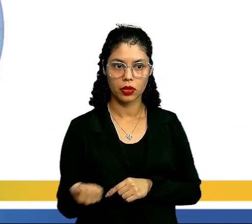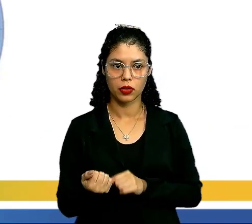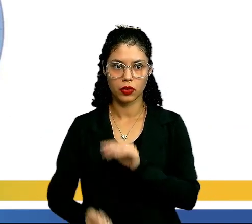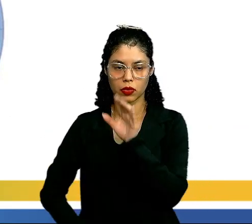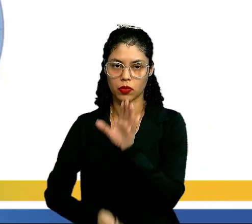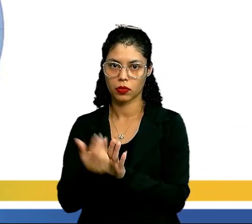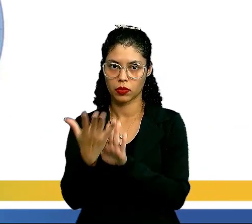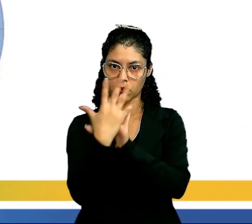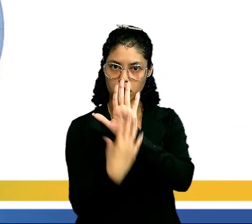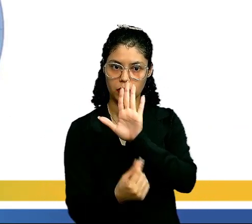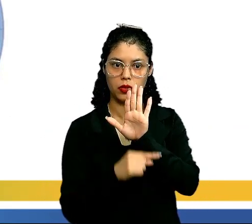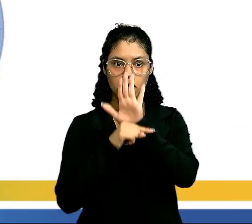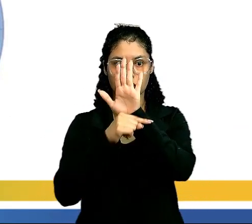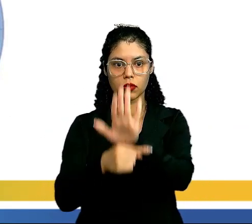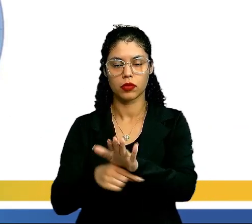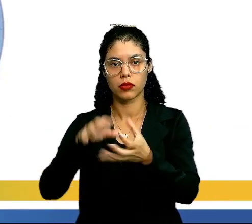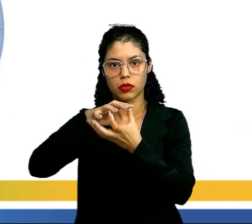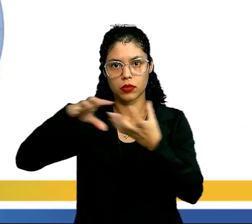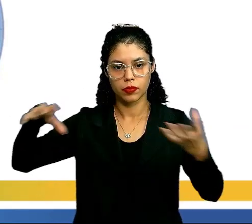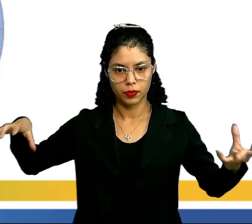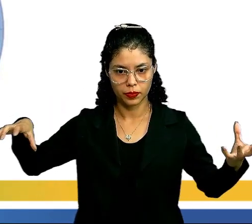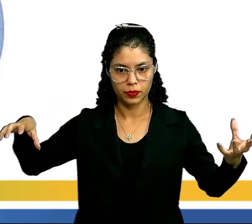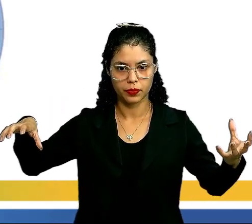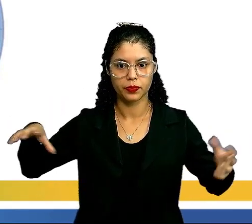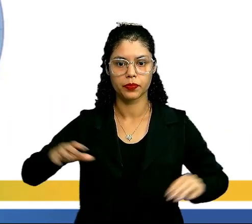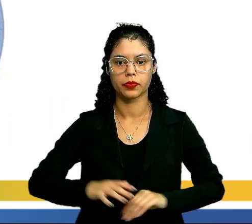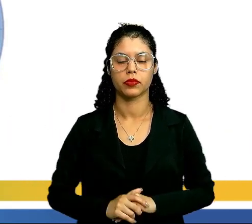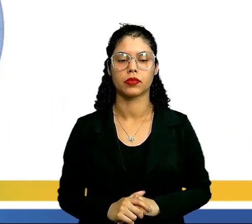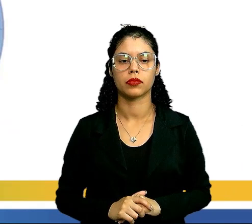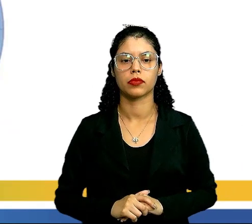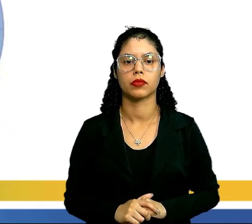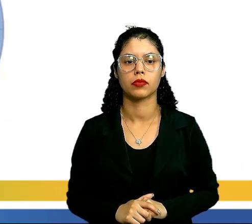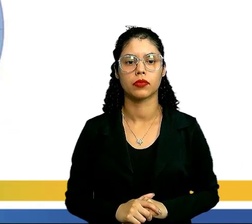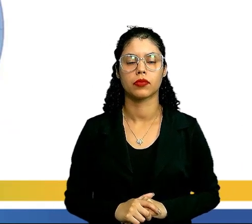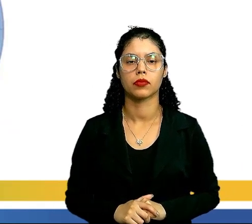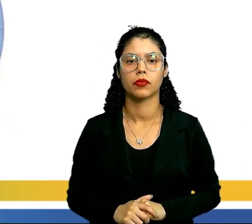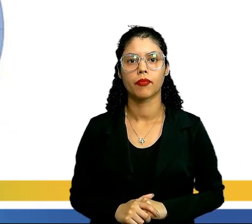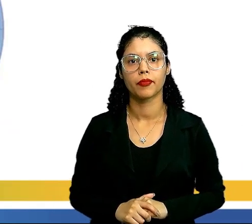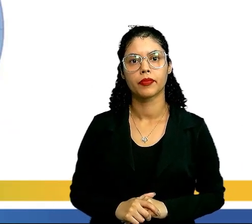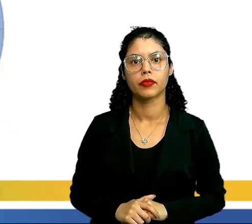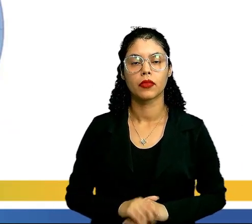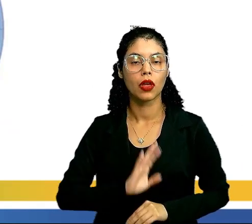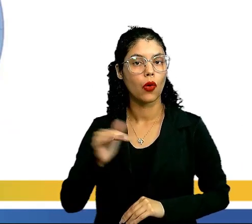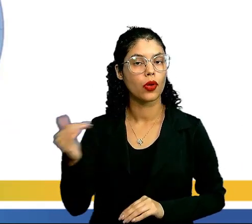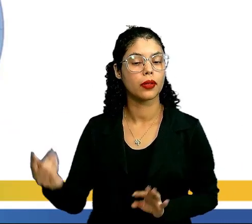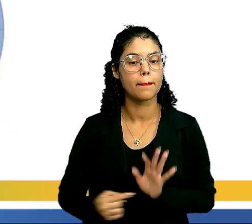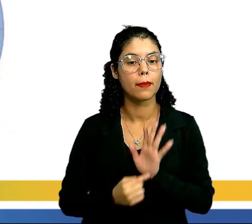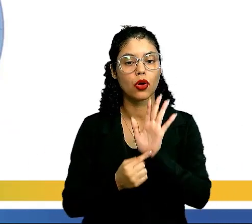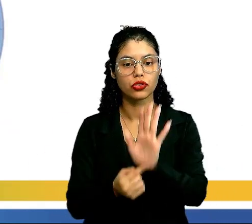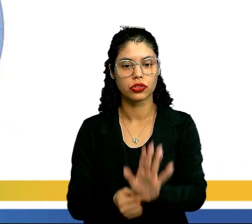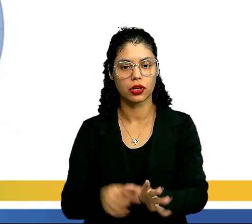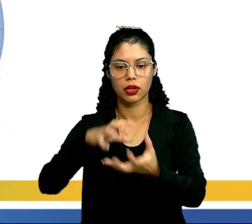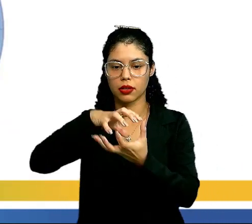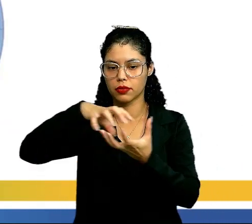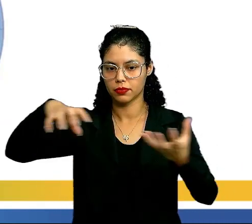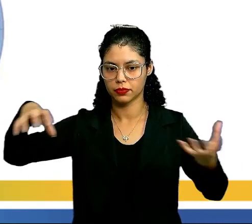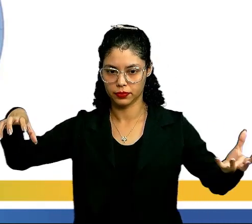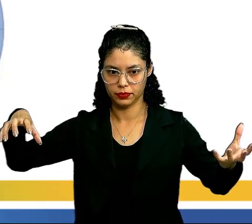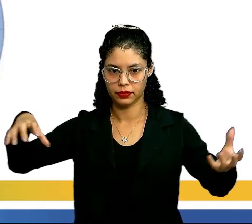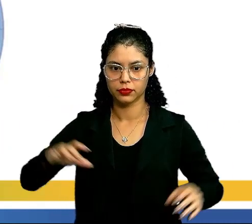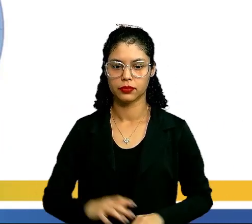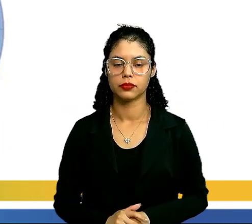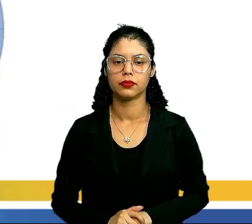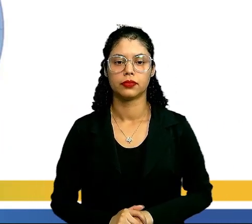projeção cartográfica para representação aí quando a gente quer representar os continentes, quando a gente quer representar as massas